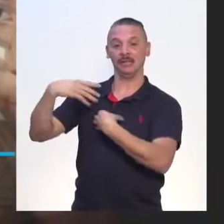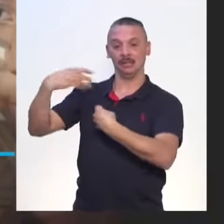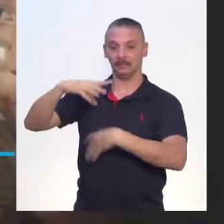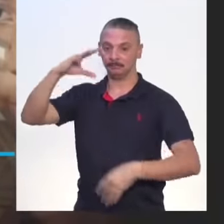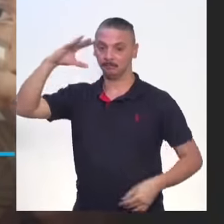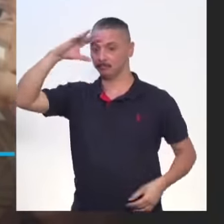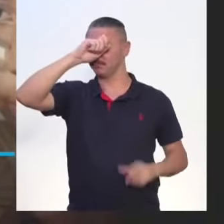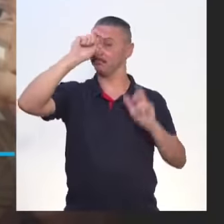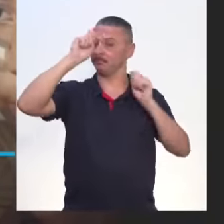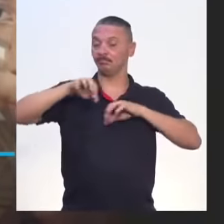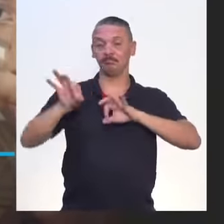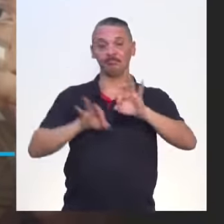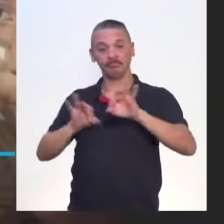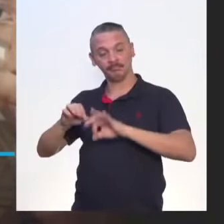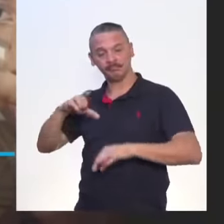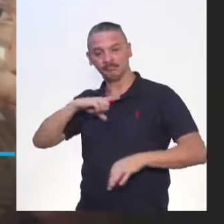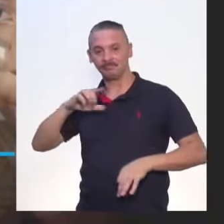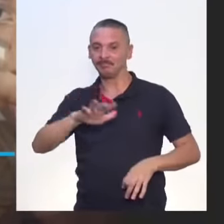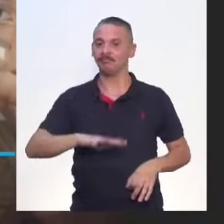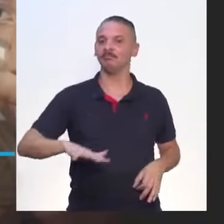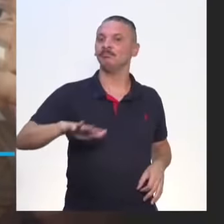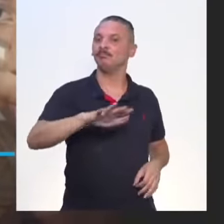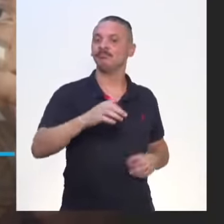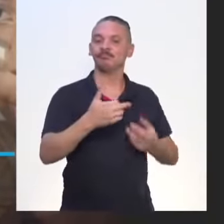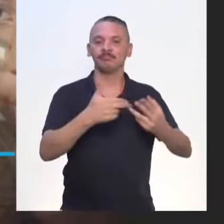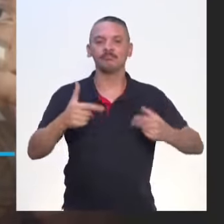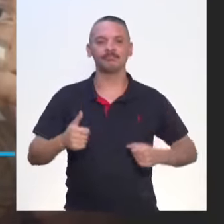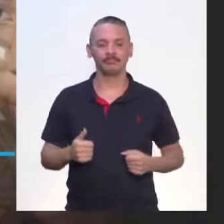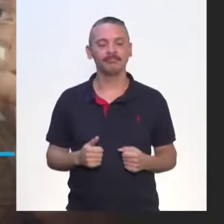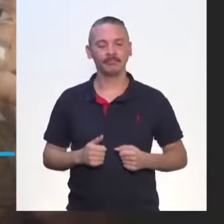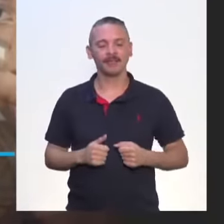são conteúdos, elas são